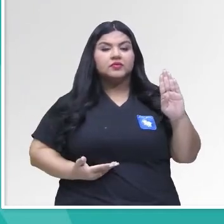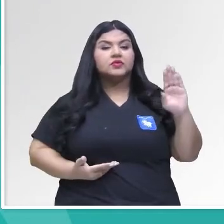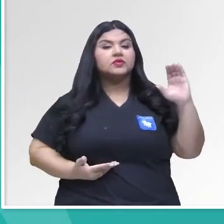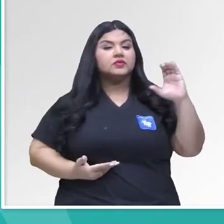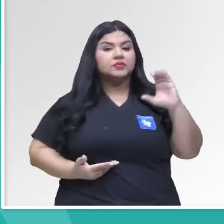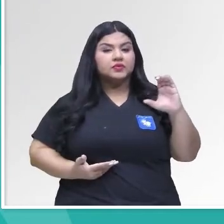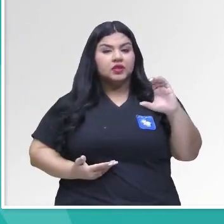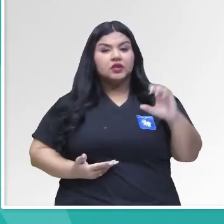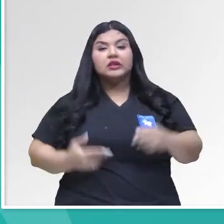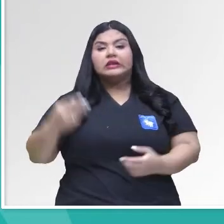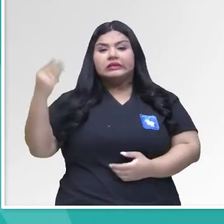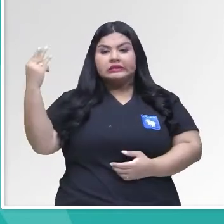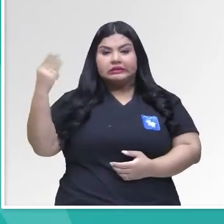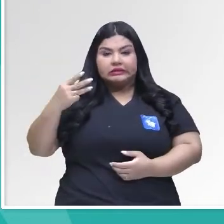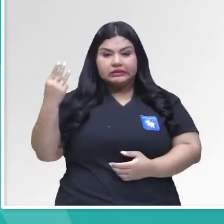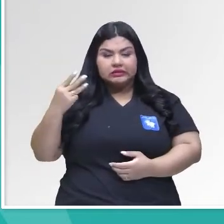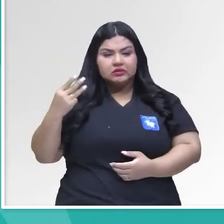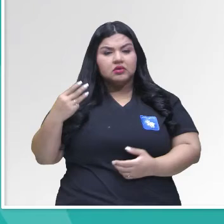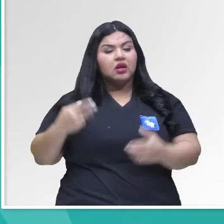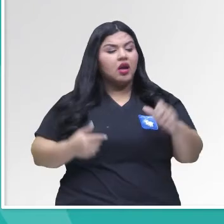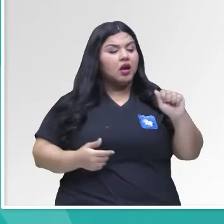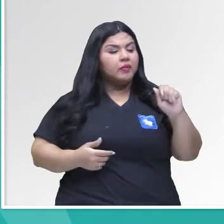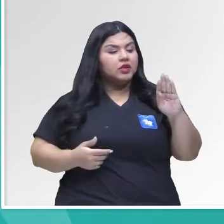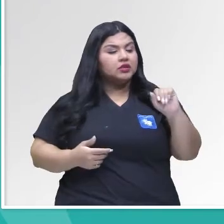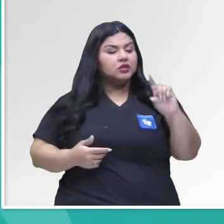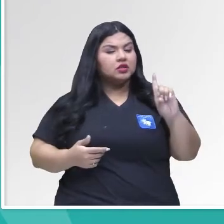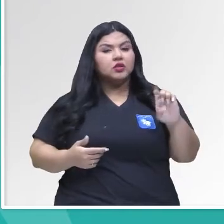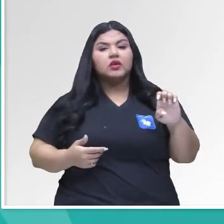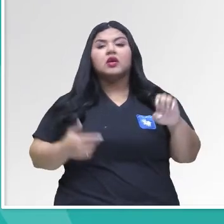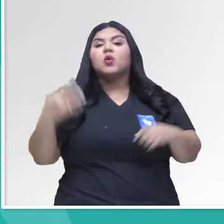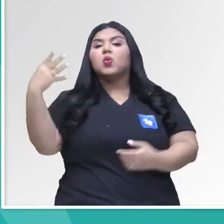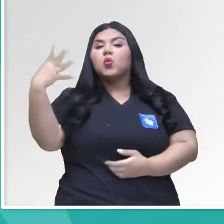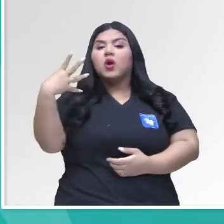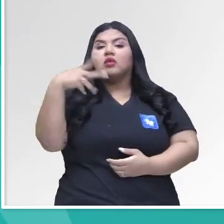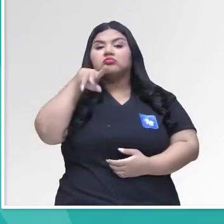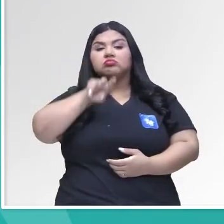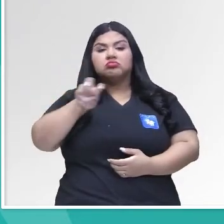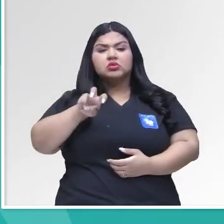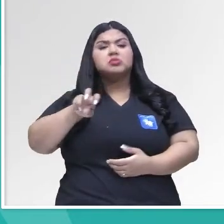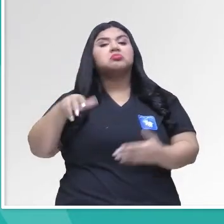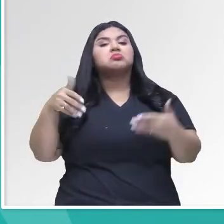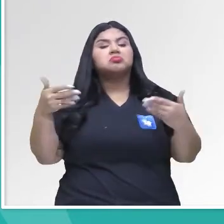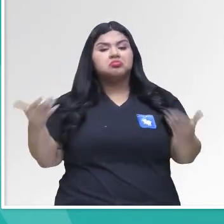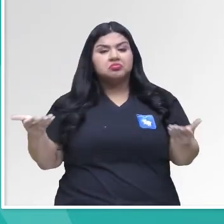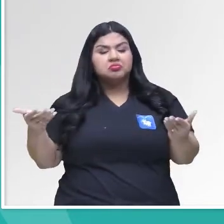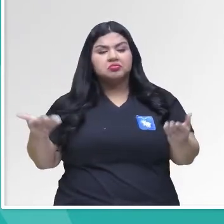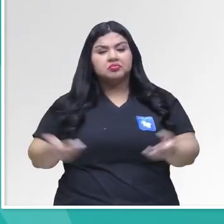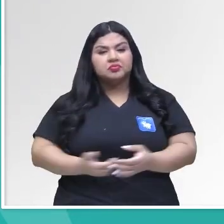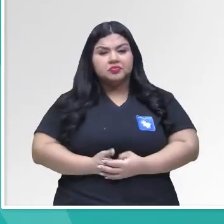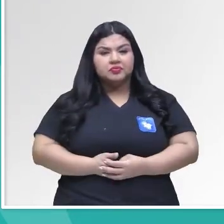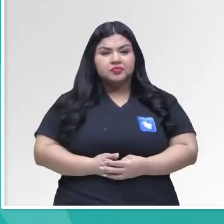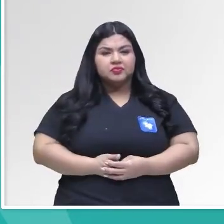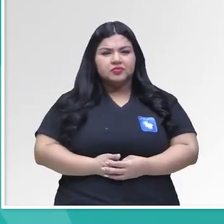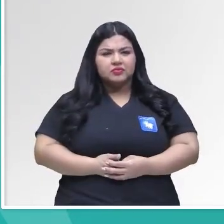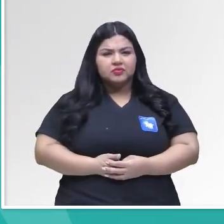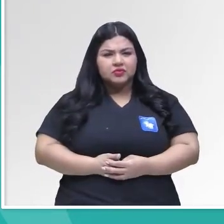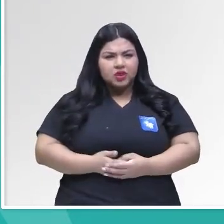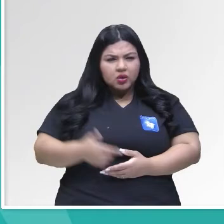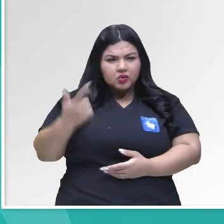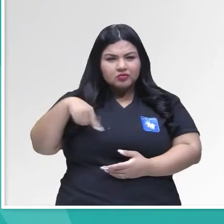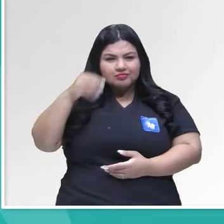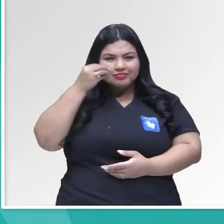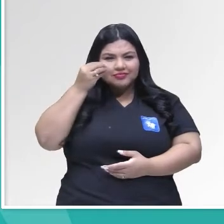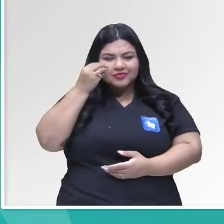qual é a conjunção? A, B, C, D ou E? E o quarto e o quinto espaço, o que você acha? Tá prontinho para conferir